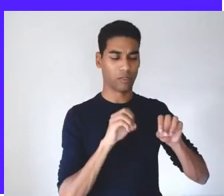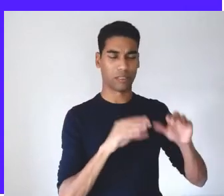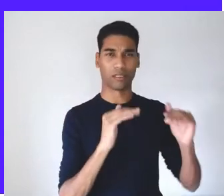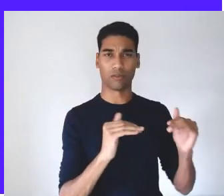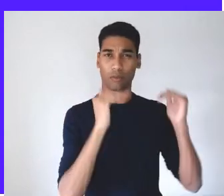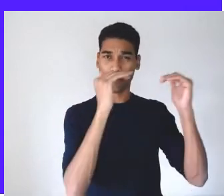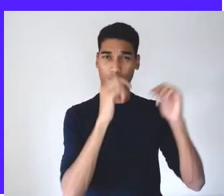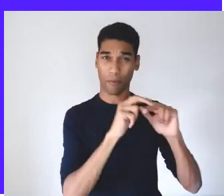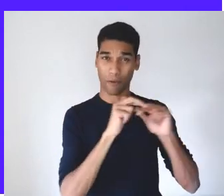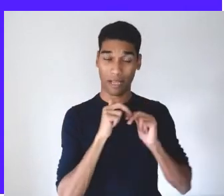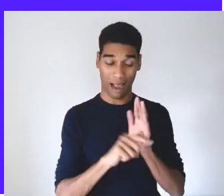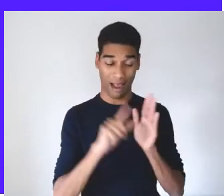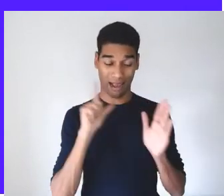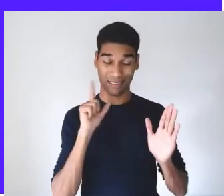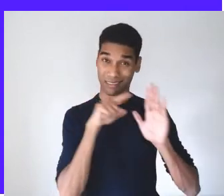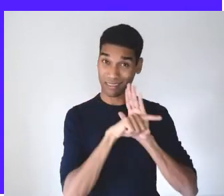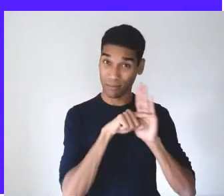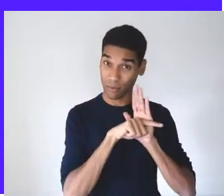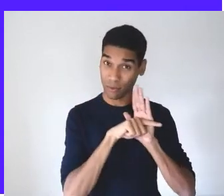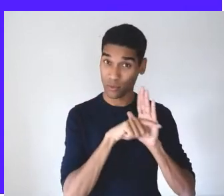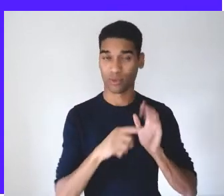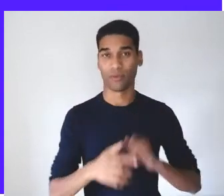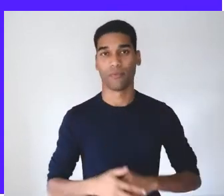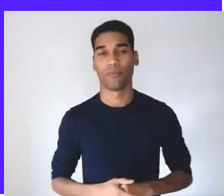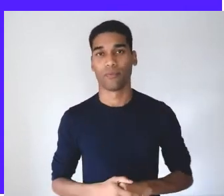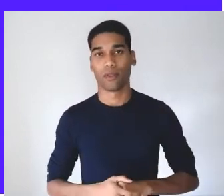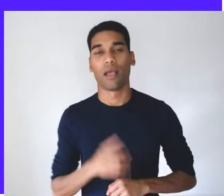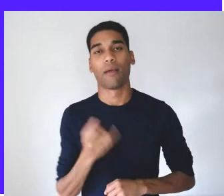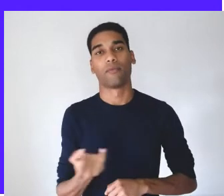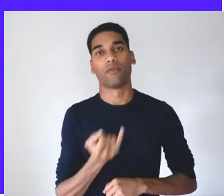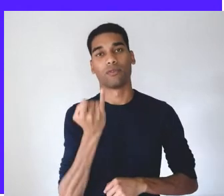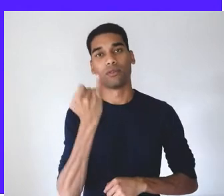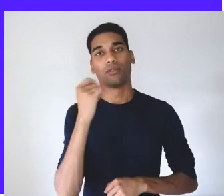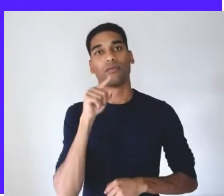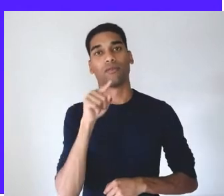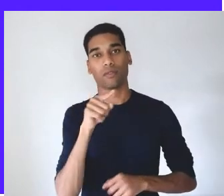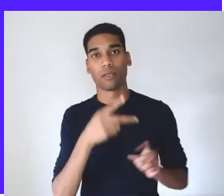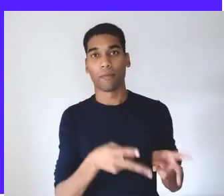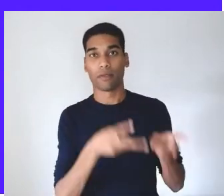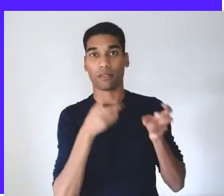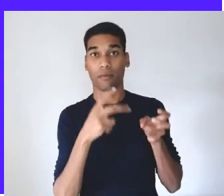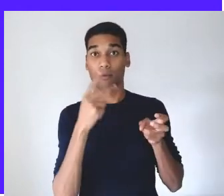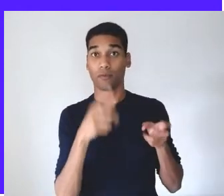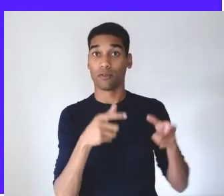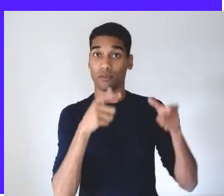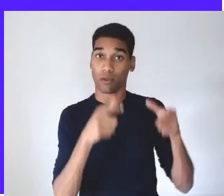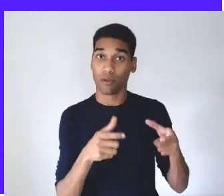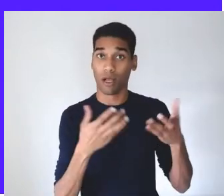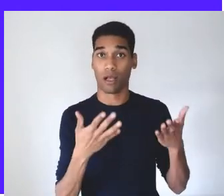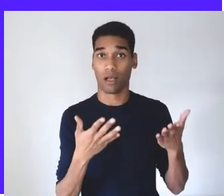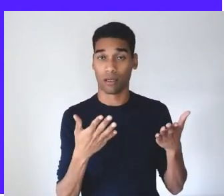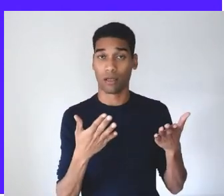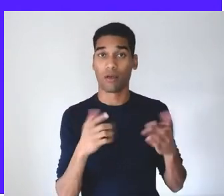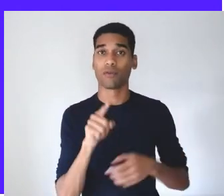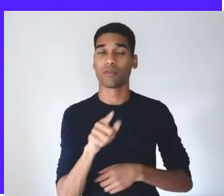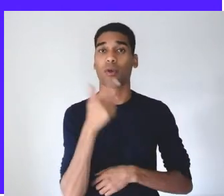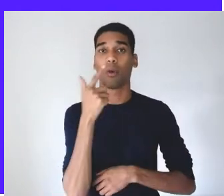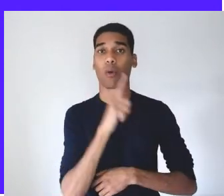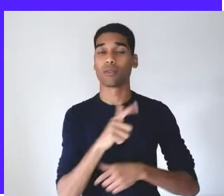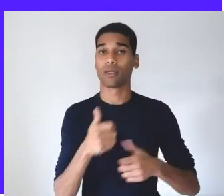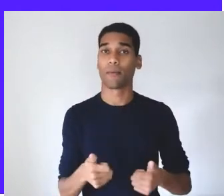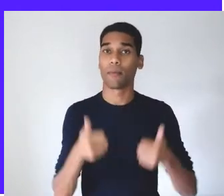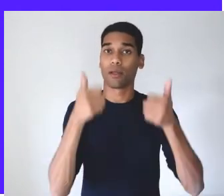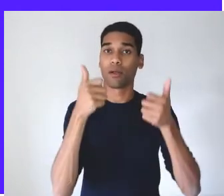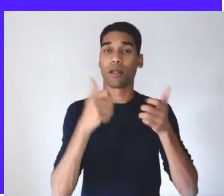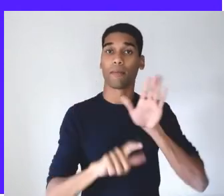Que você tem que olhar para o seu local, para a sua região, e ver como que você pode aprimorar aquela política, ou mudar ou adaptar aquela política, e que